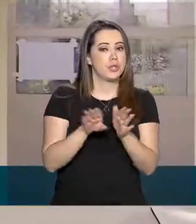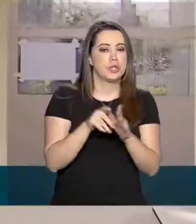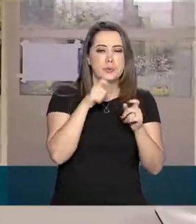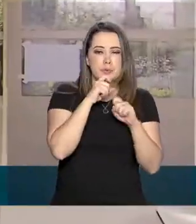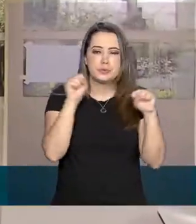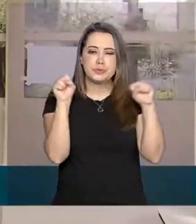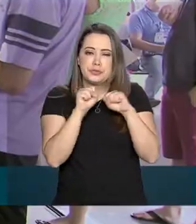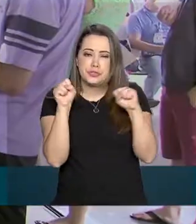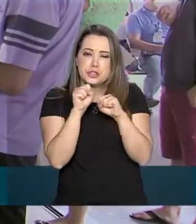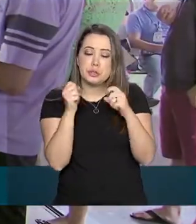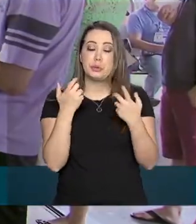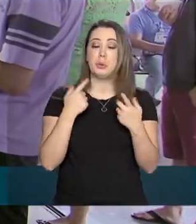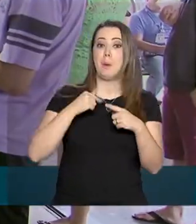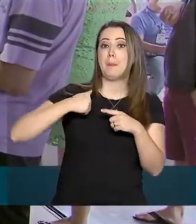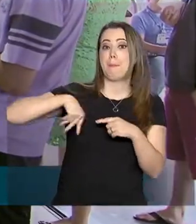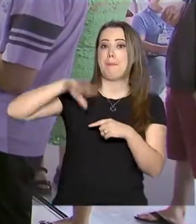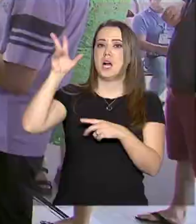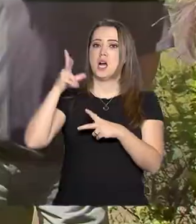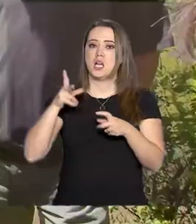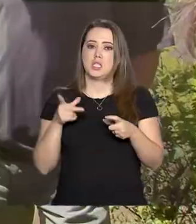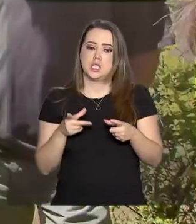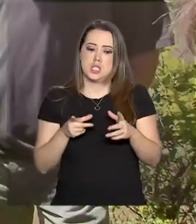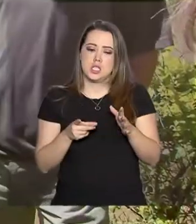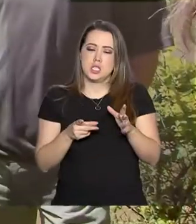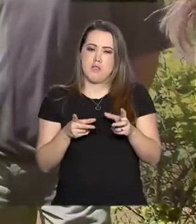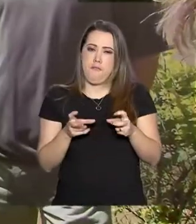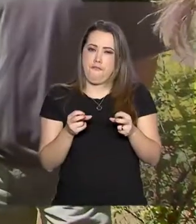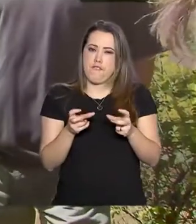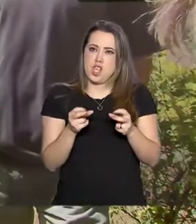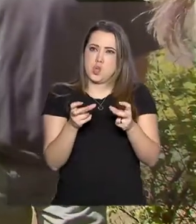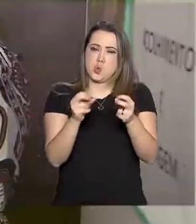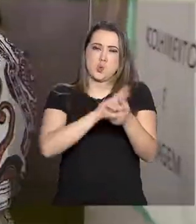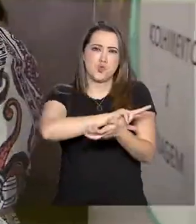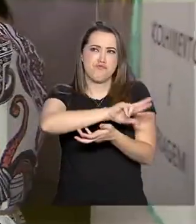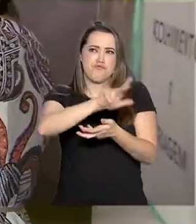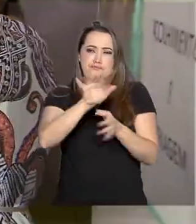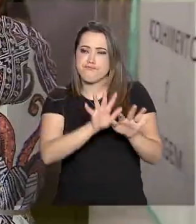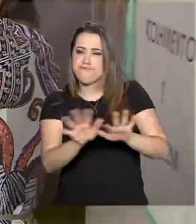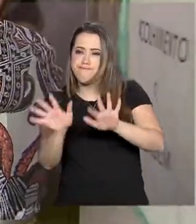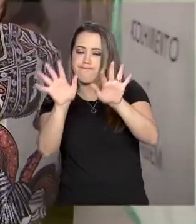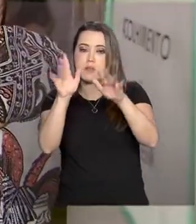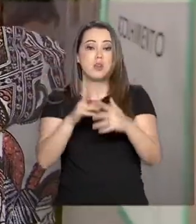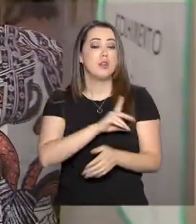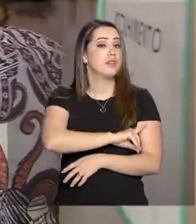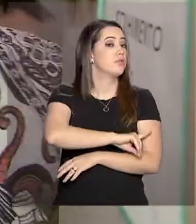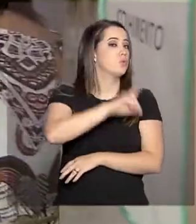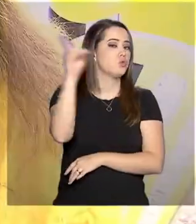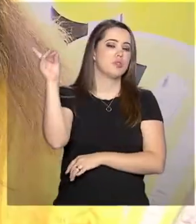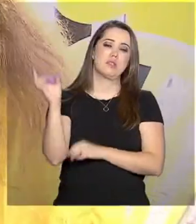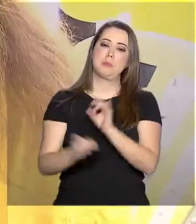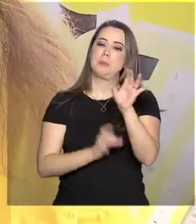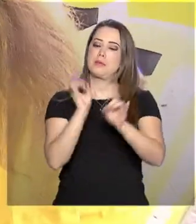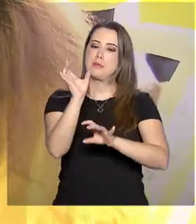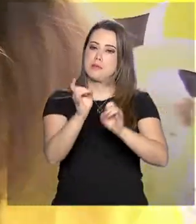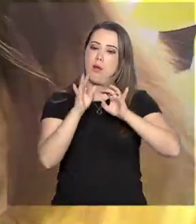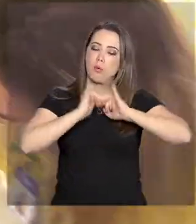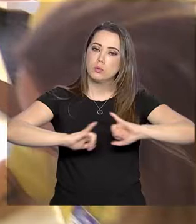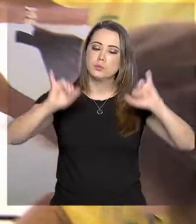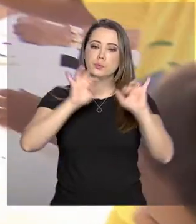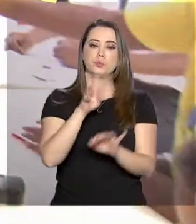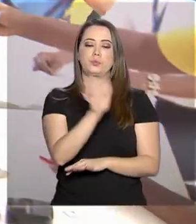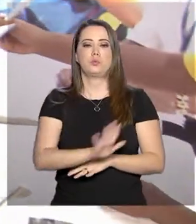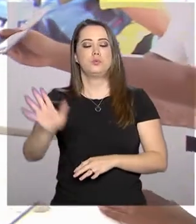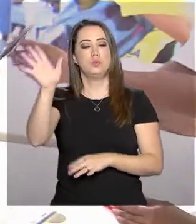época em que a circulação do vírus aumenta, o governo promoveu o dia D da campanha em todo o país. A intenção